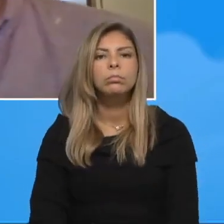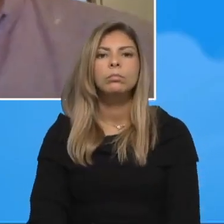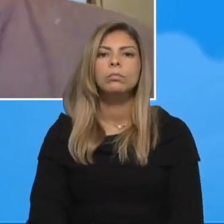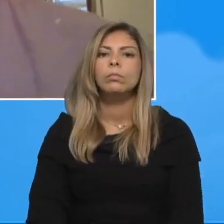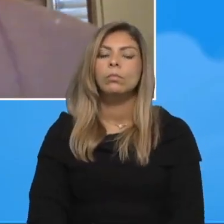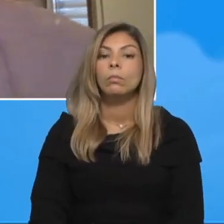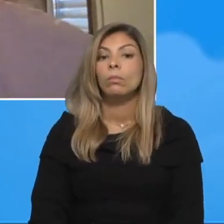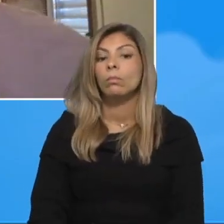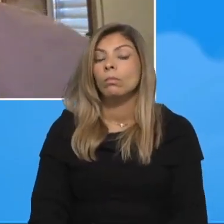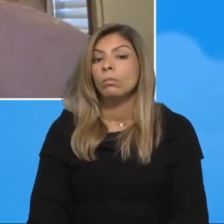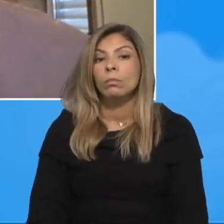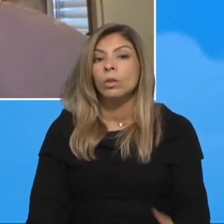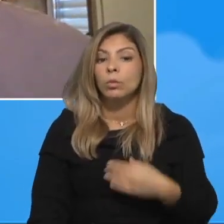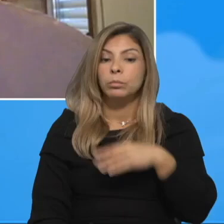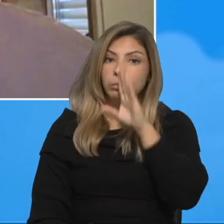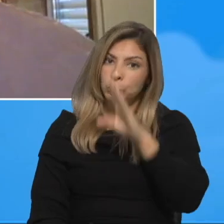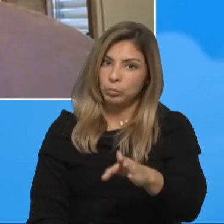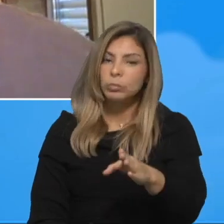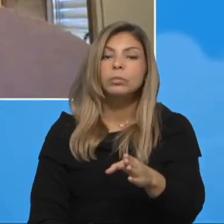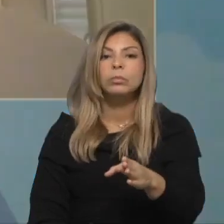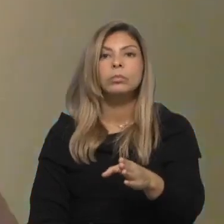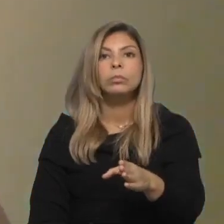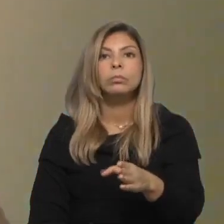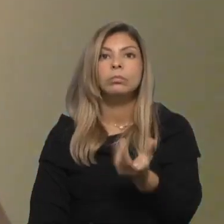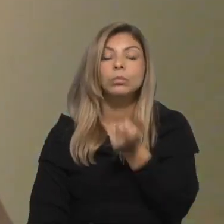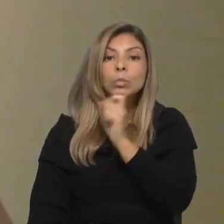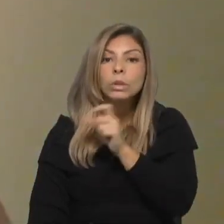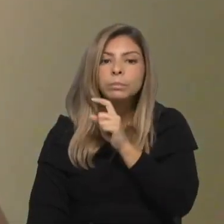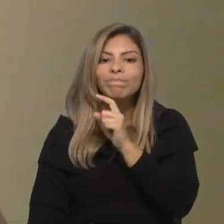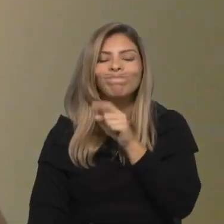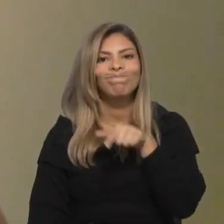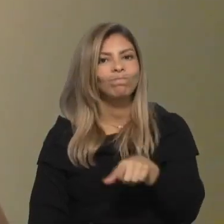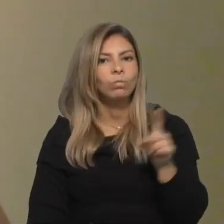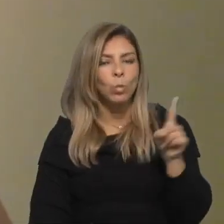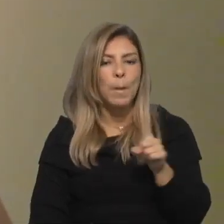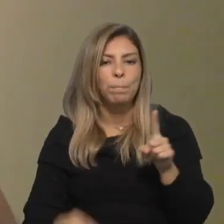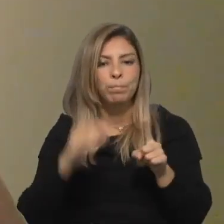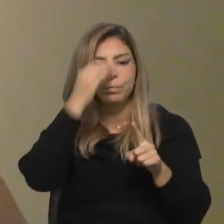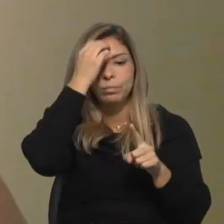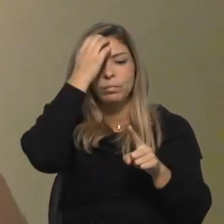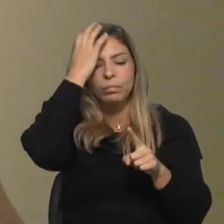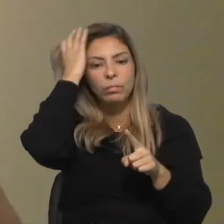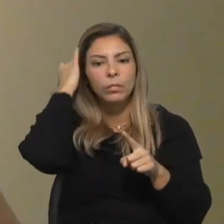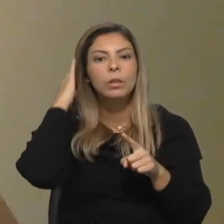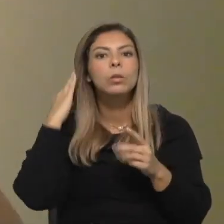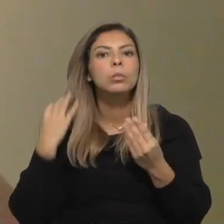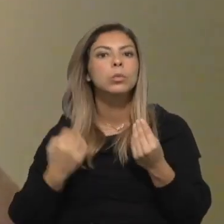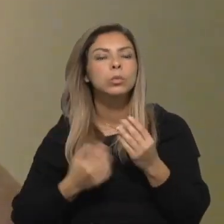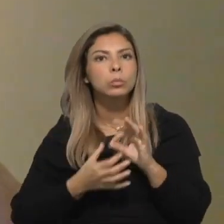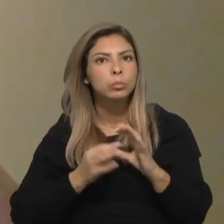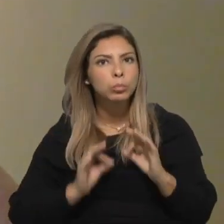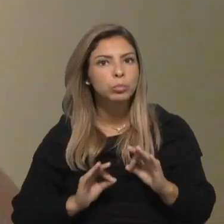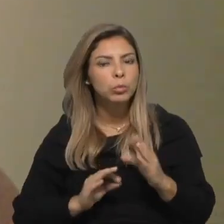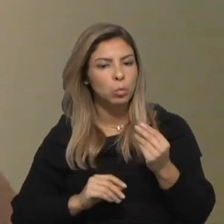Eu diria que diretamente, se calhar pode não ter assim uma implicância tão